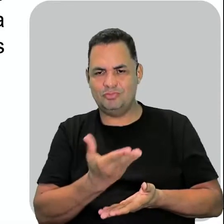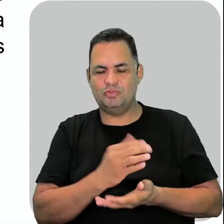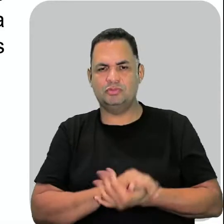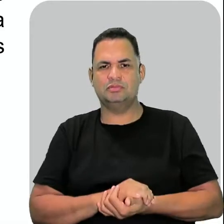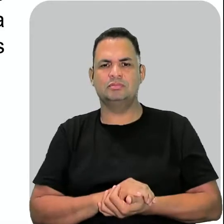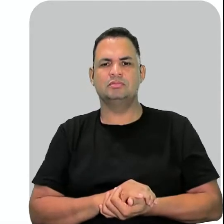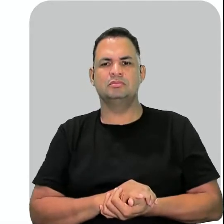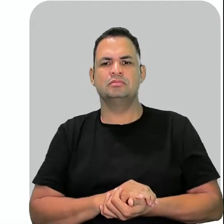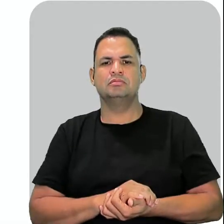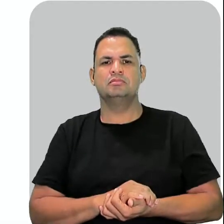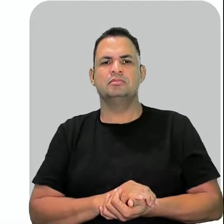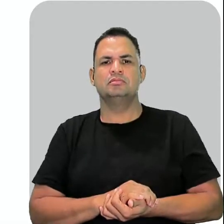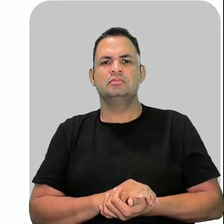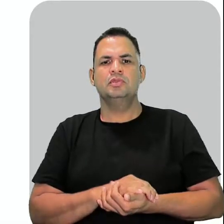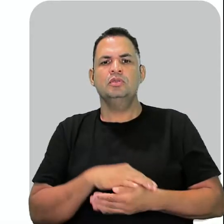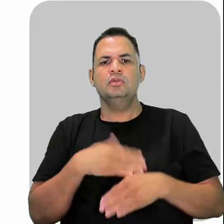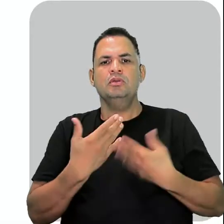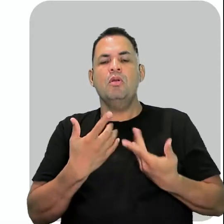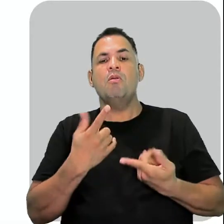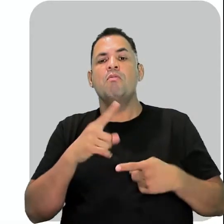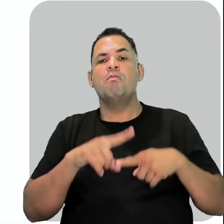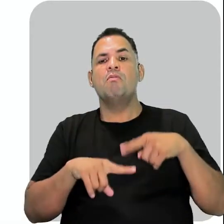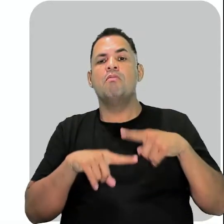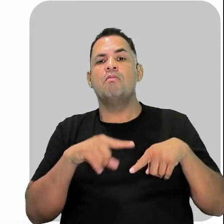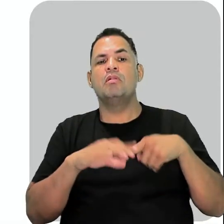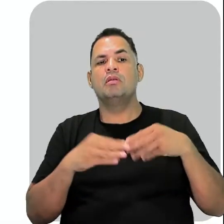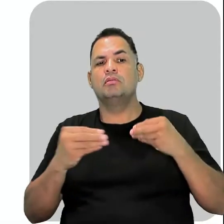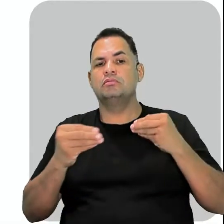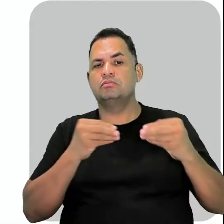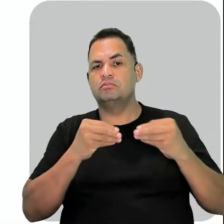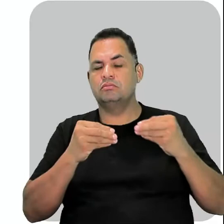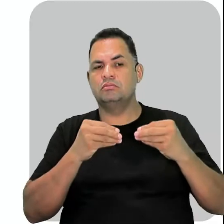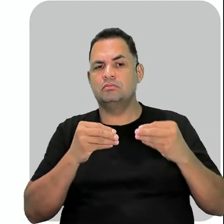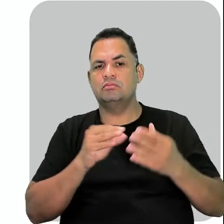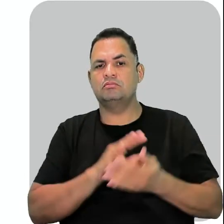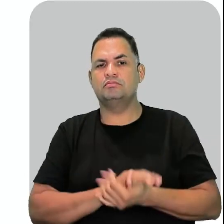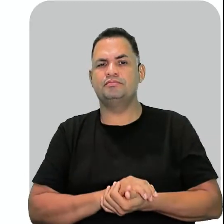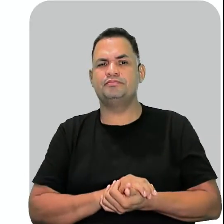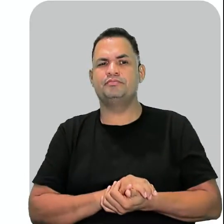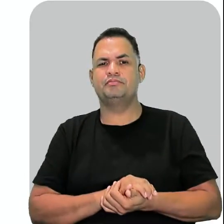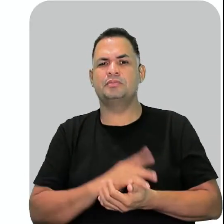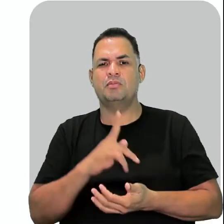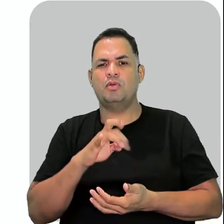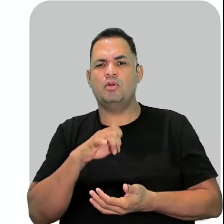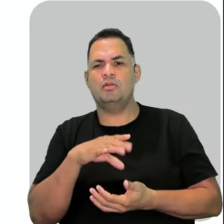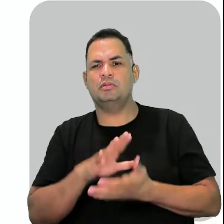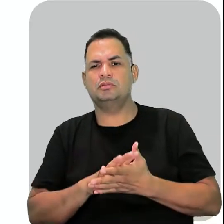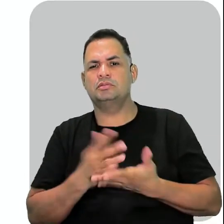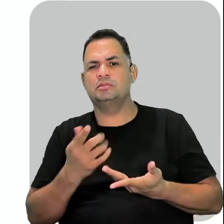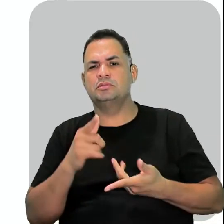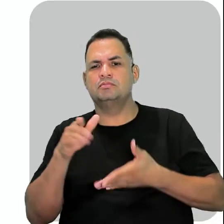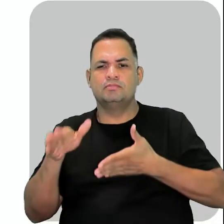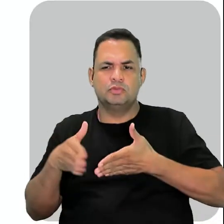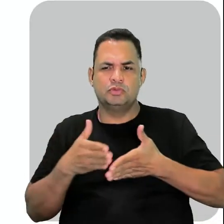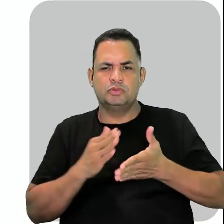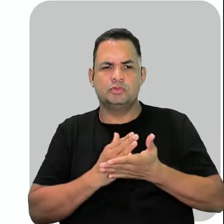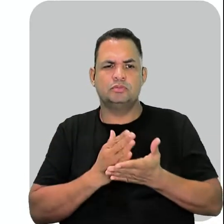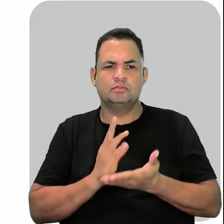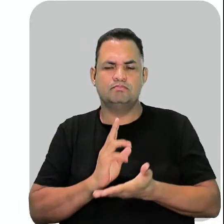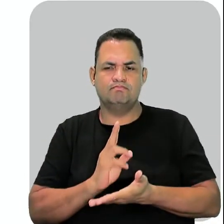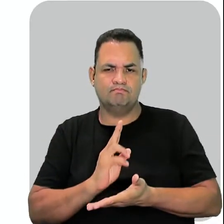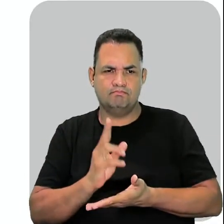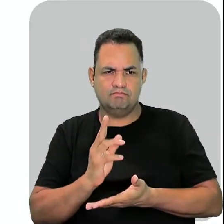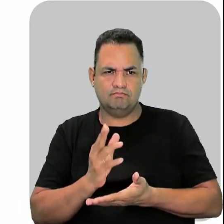possível. Mas qual é a matéria-prima do plástico? Eles são polímeros que são produzidos a partir